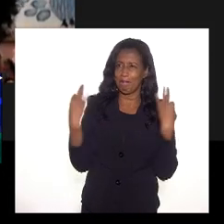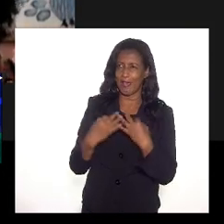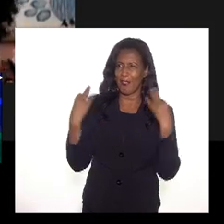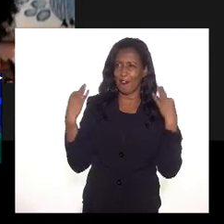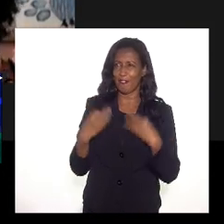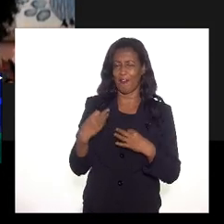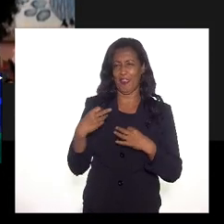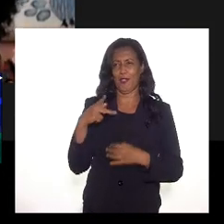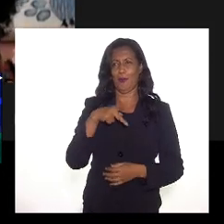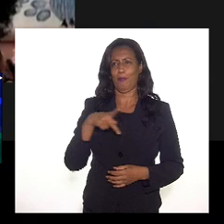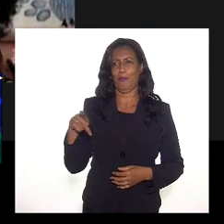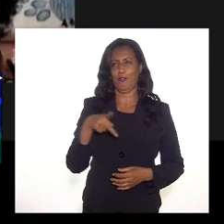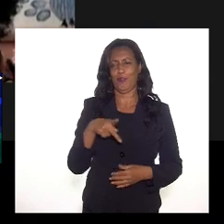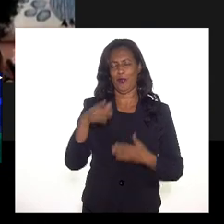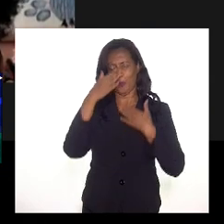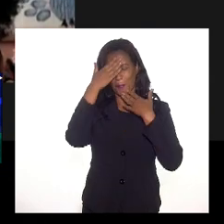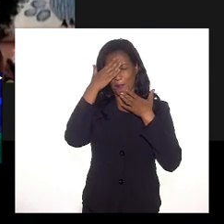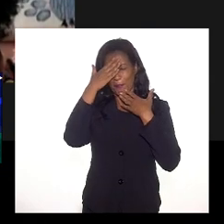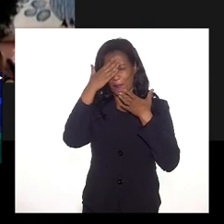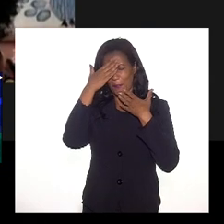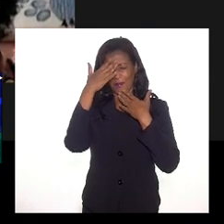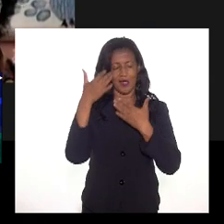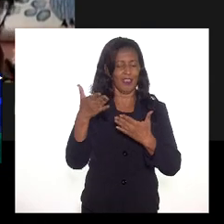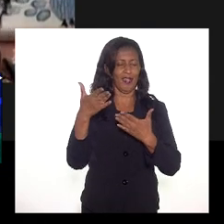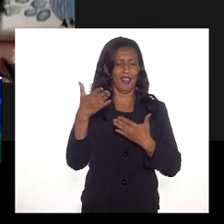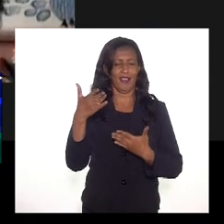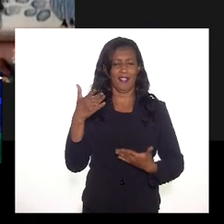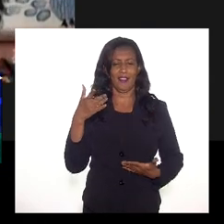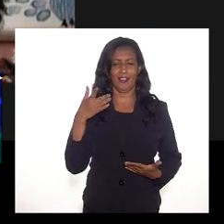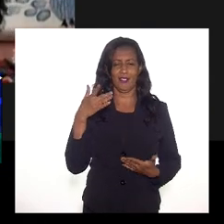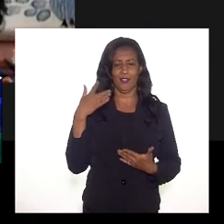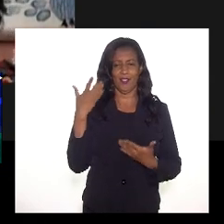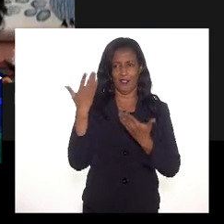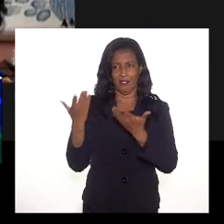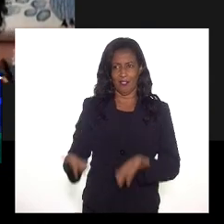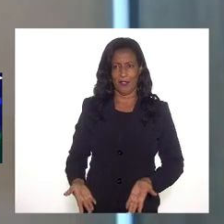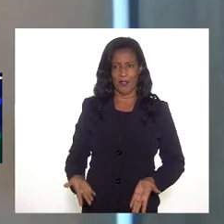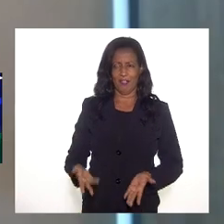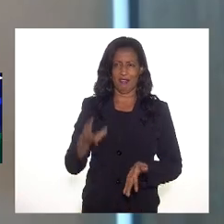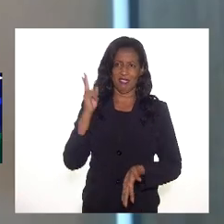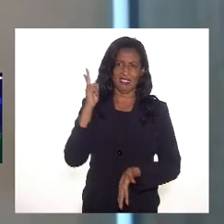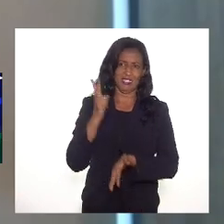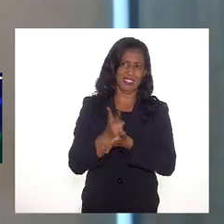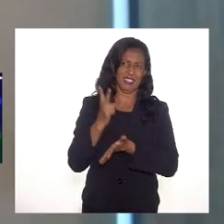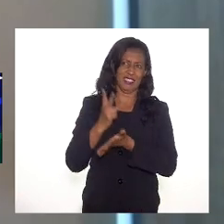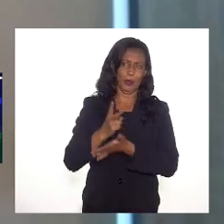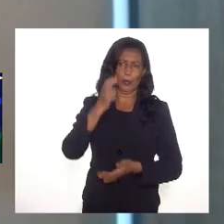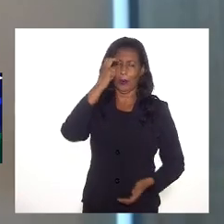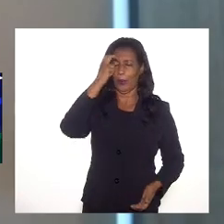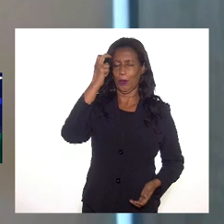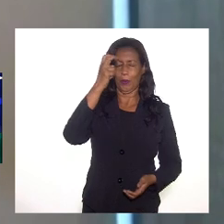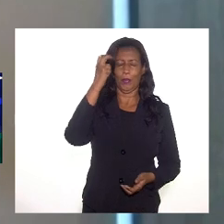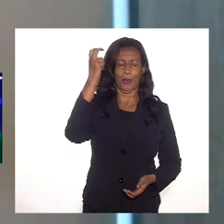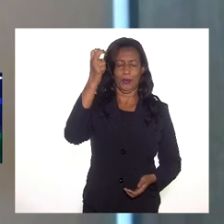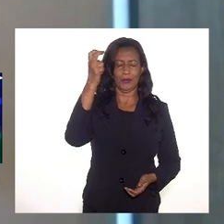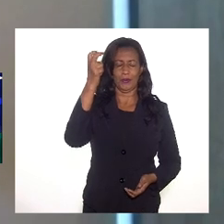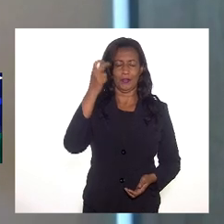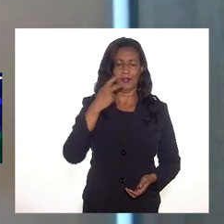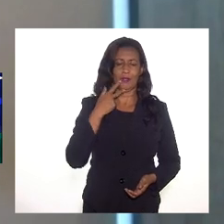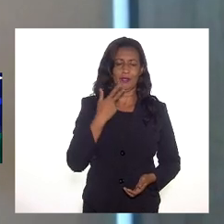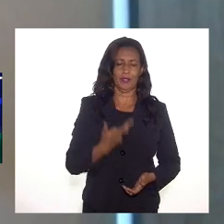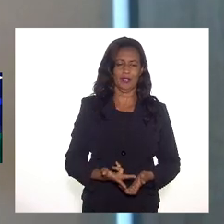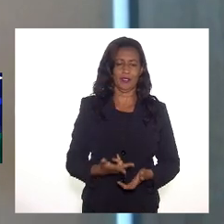obrigado deputado nobre deputado Luiz Paulo sempre muito sábio nas suas colocações